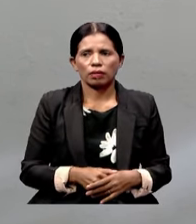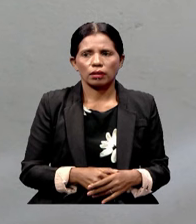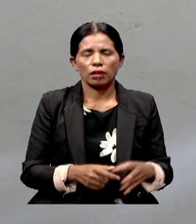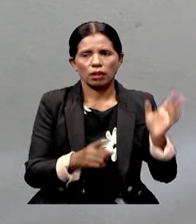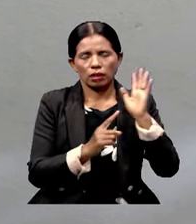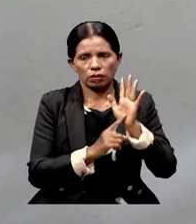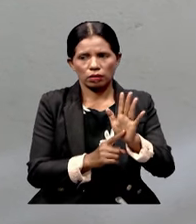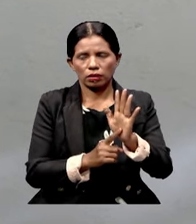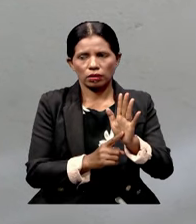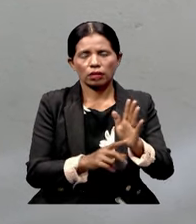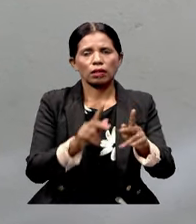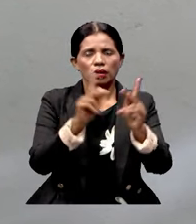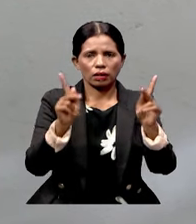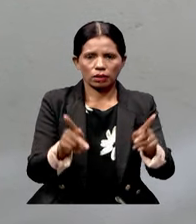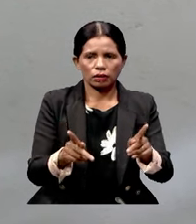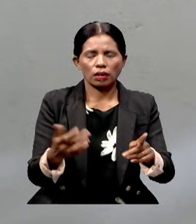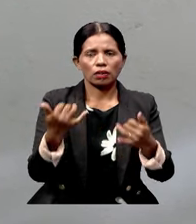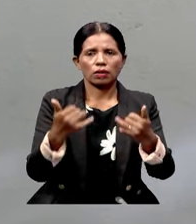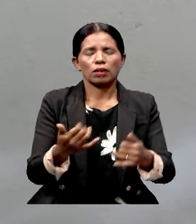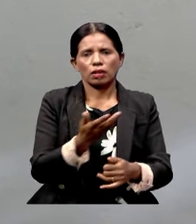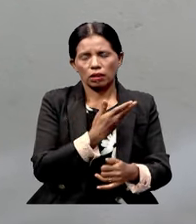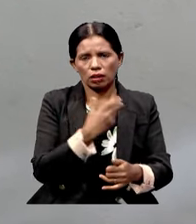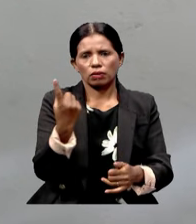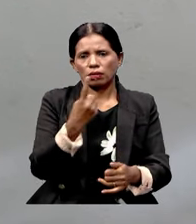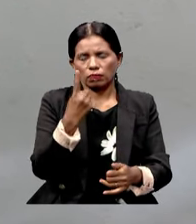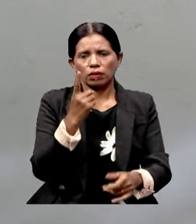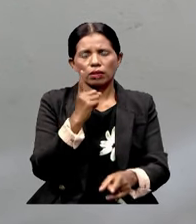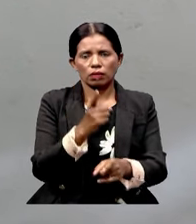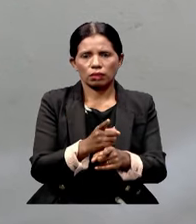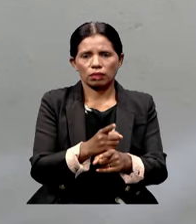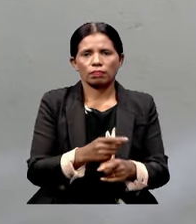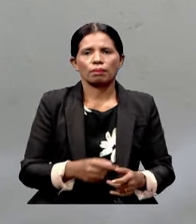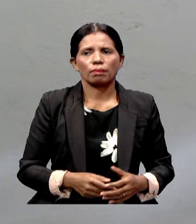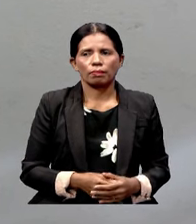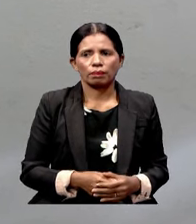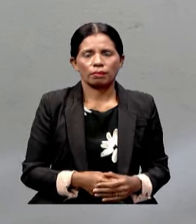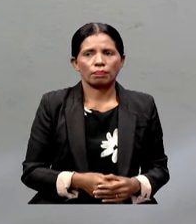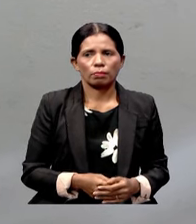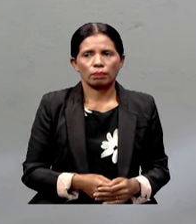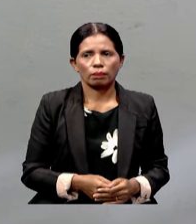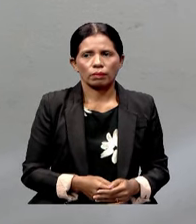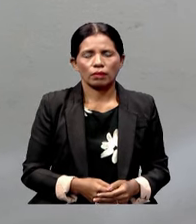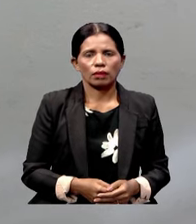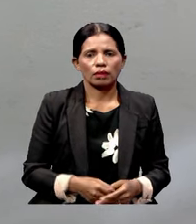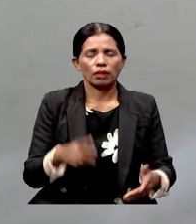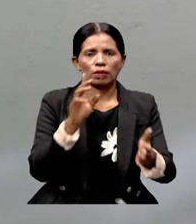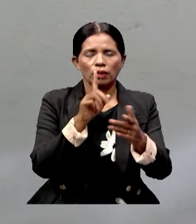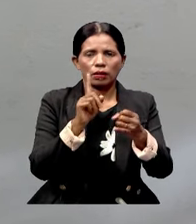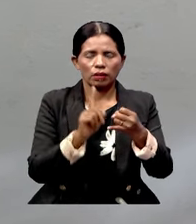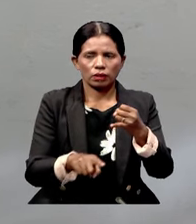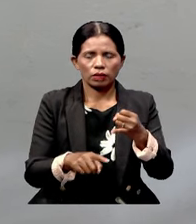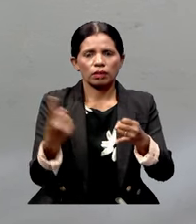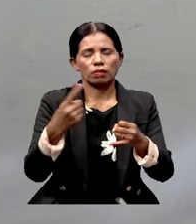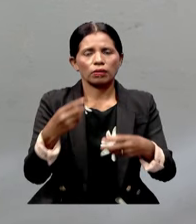a loja e na venda que agora neste momento sai lamentável teve para consumidor será no fim botar né quando fazer